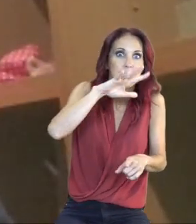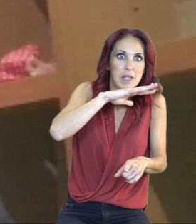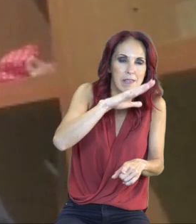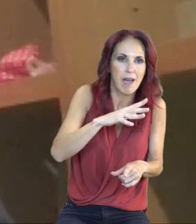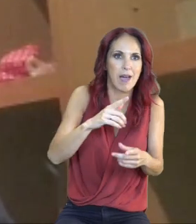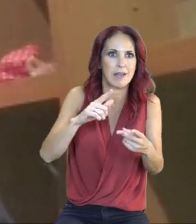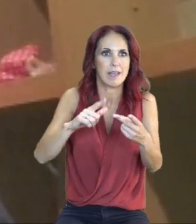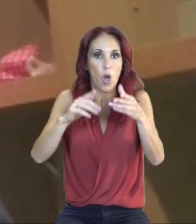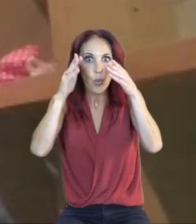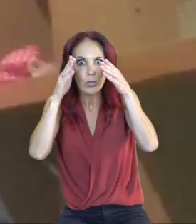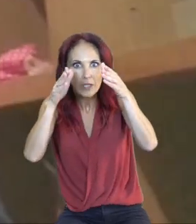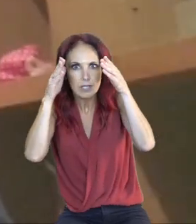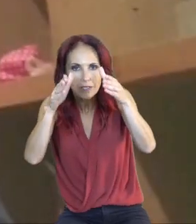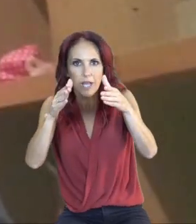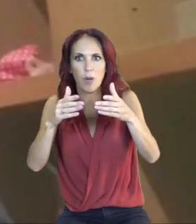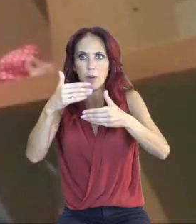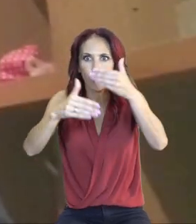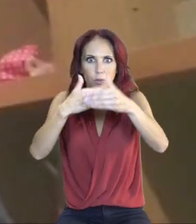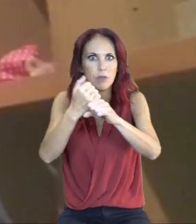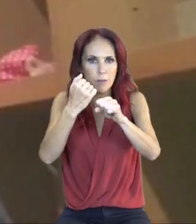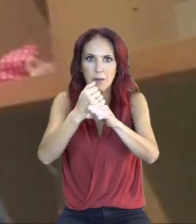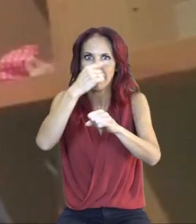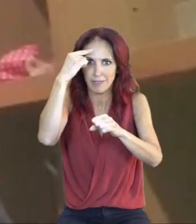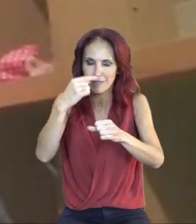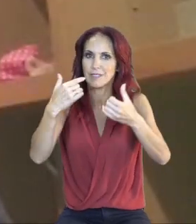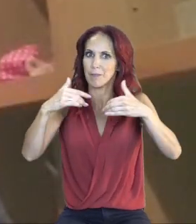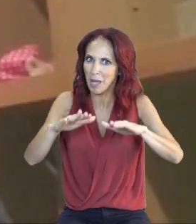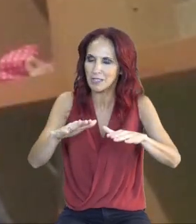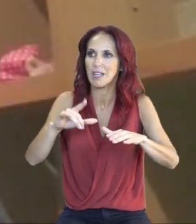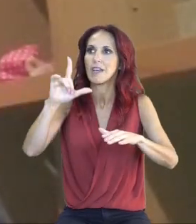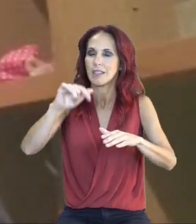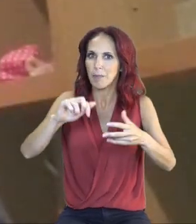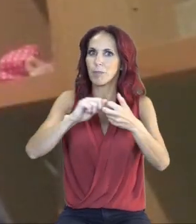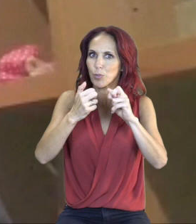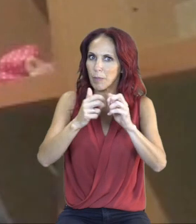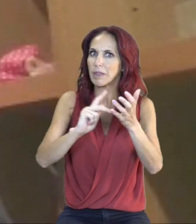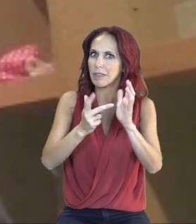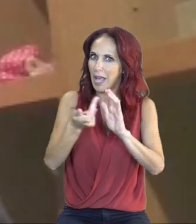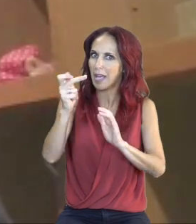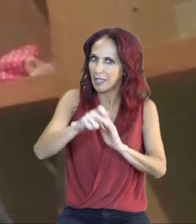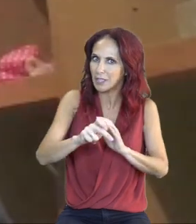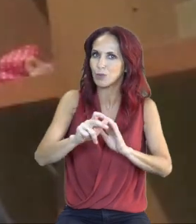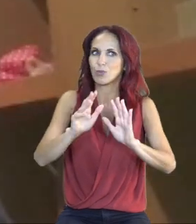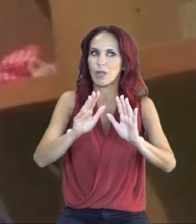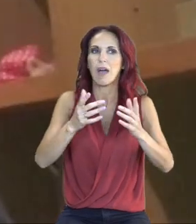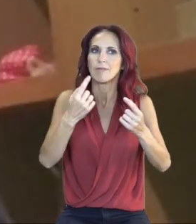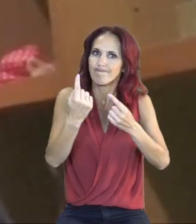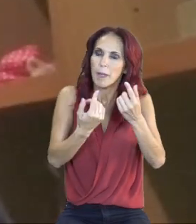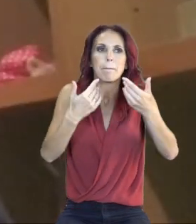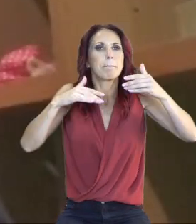as exigências das vidas familiares com a concentração necessária para dar continuidade aos trabalhos. Problemas técnicos também não vieram